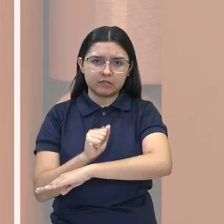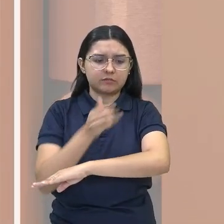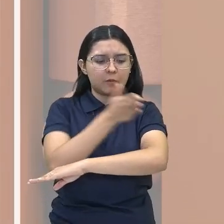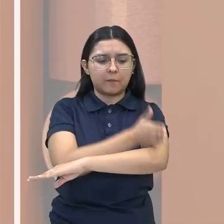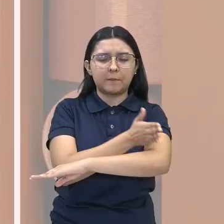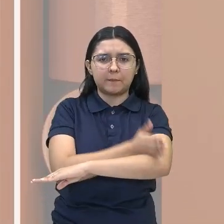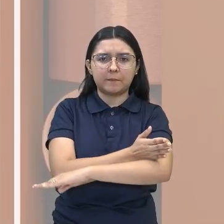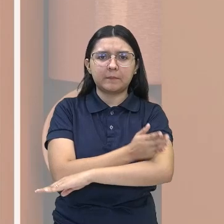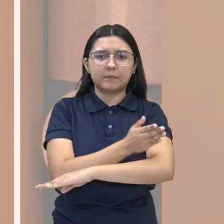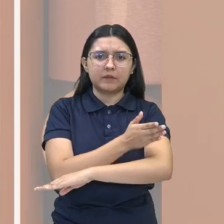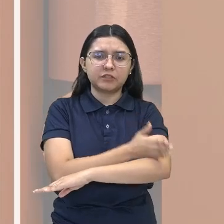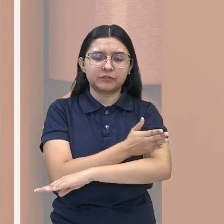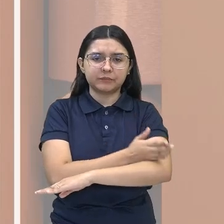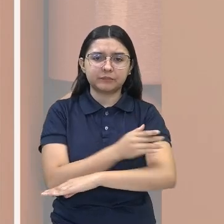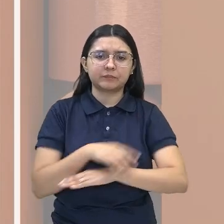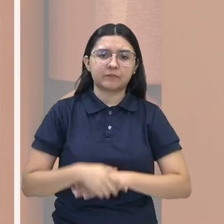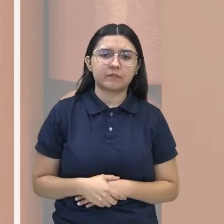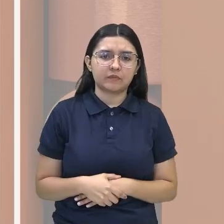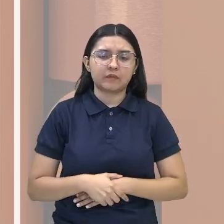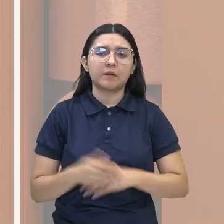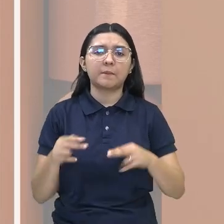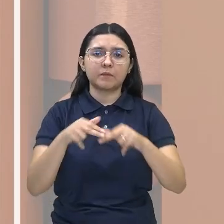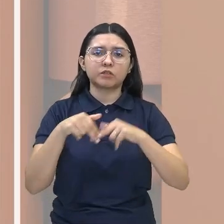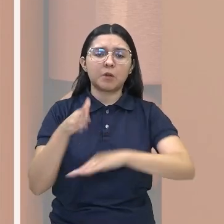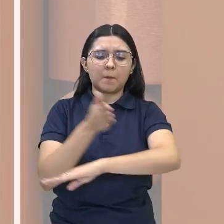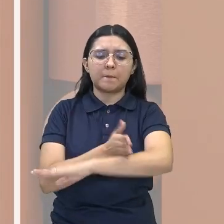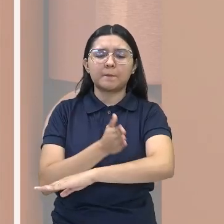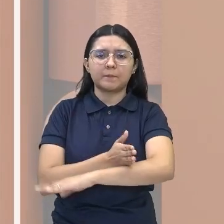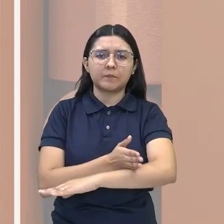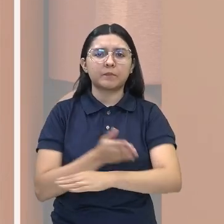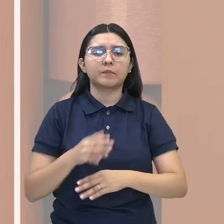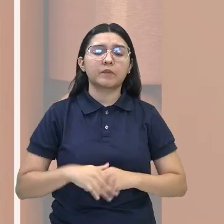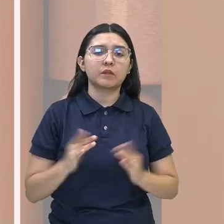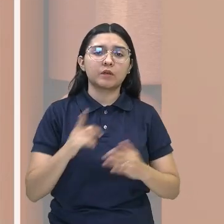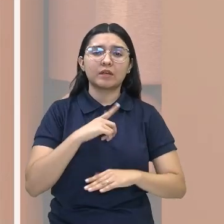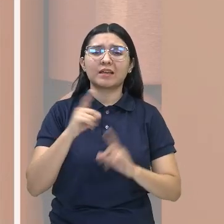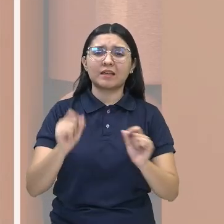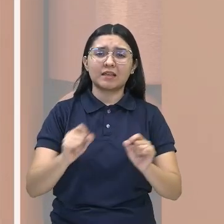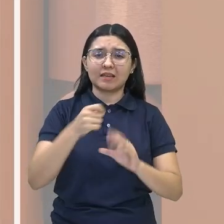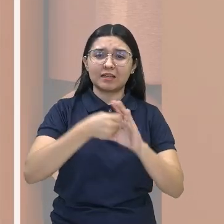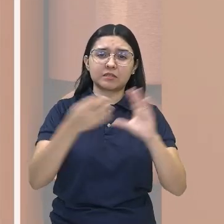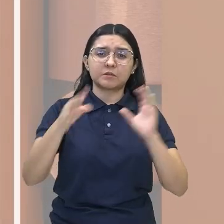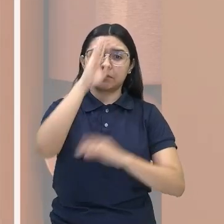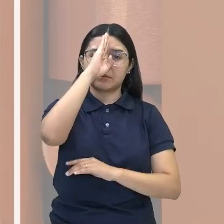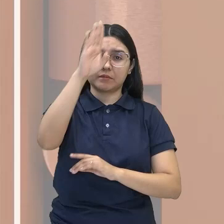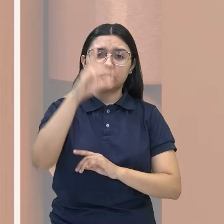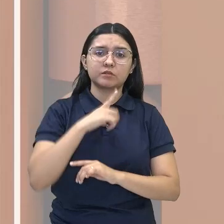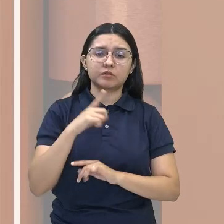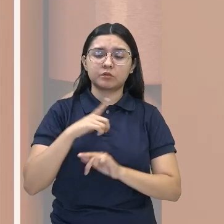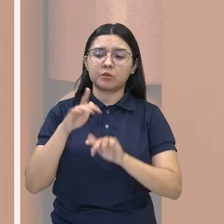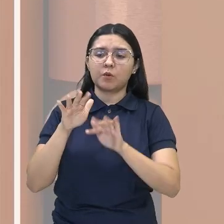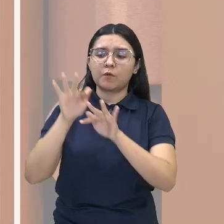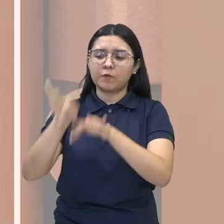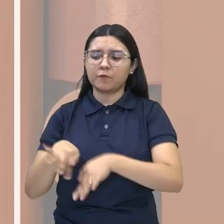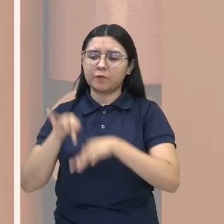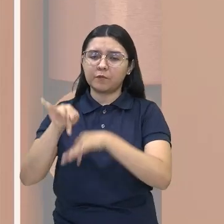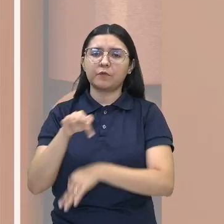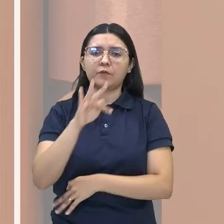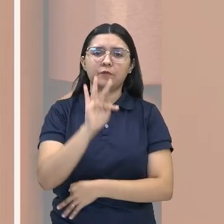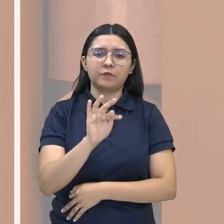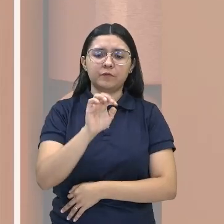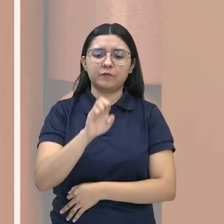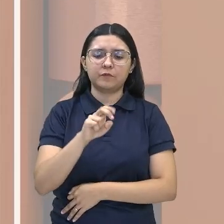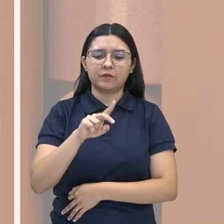período que está no meio, então Idade Média, e é caracterizado principalmente pelo feudalismo, pelo